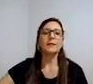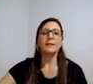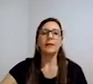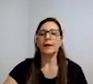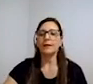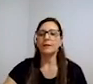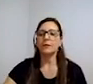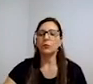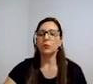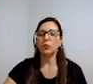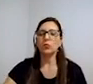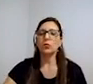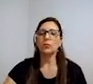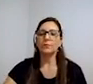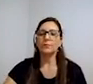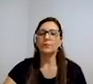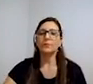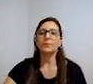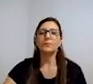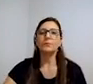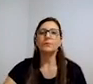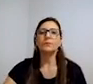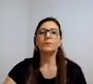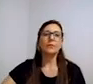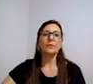aparência estriada do músculo.